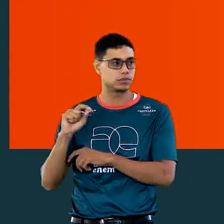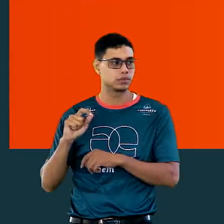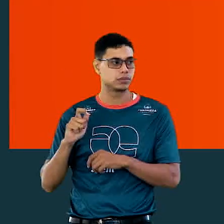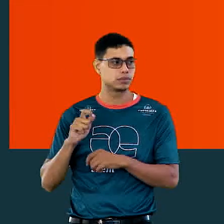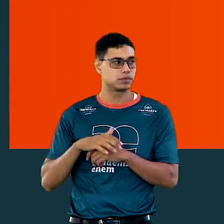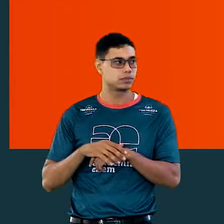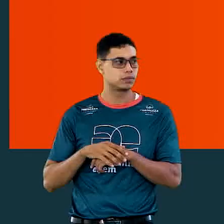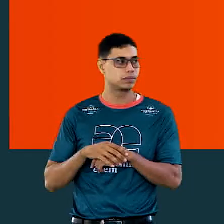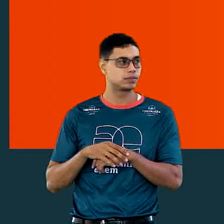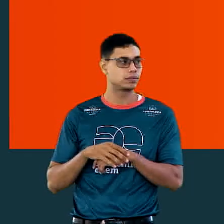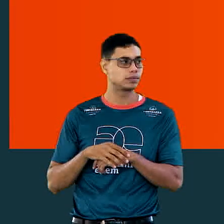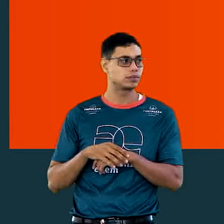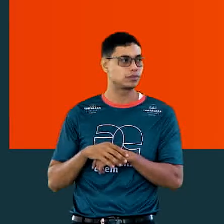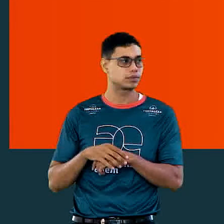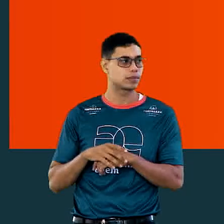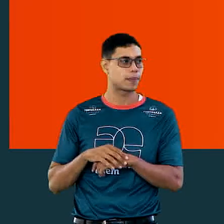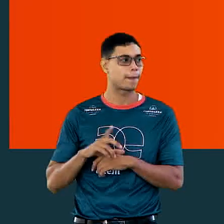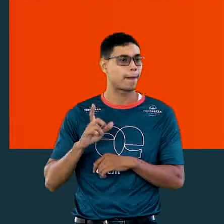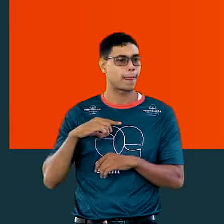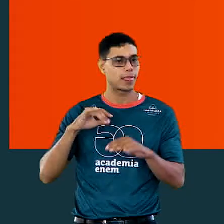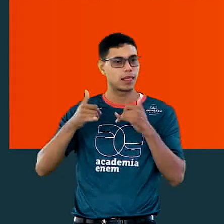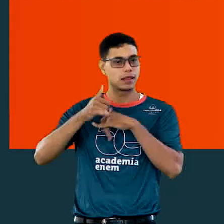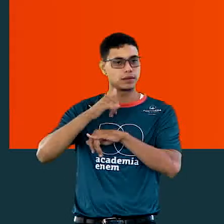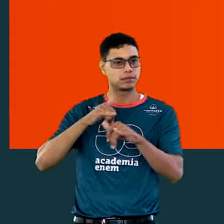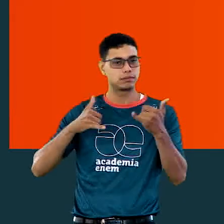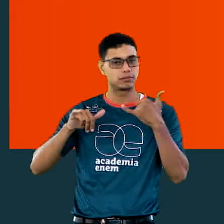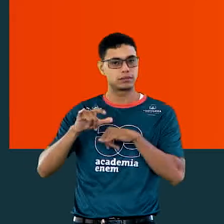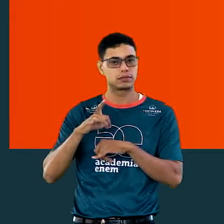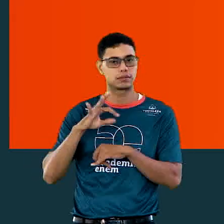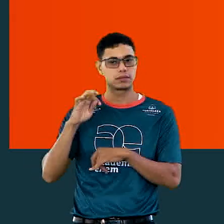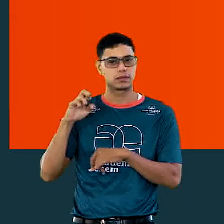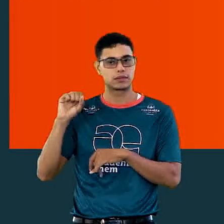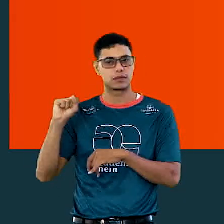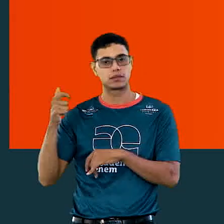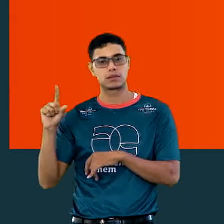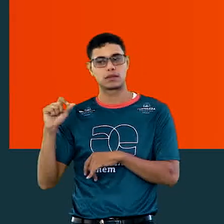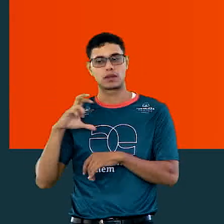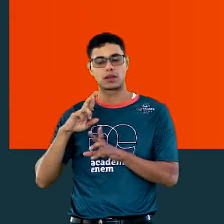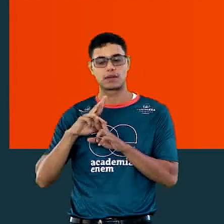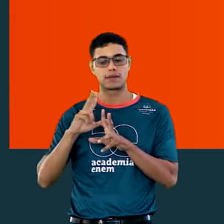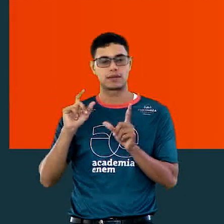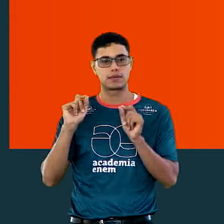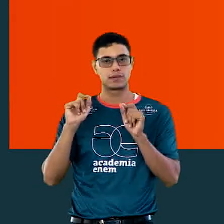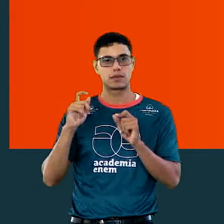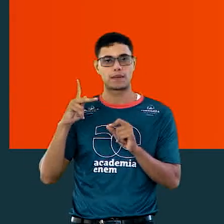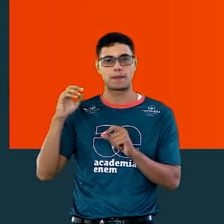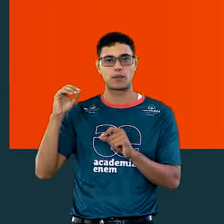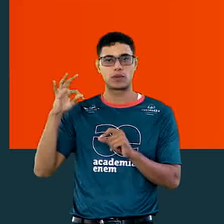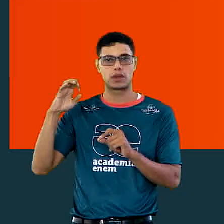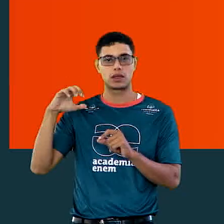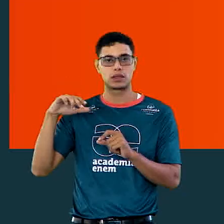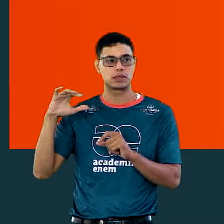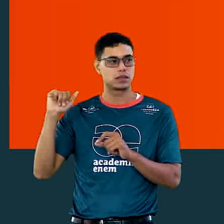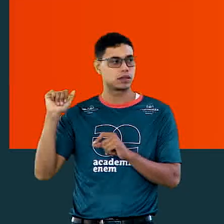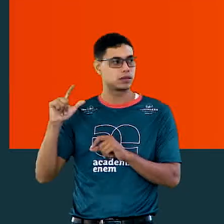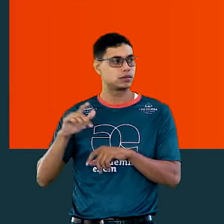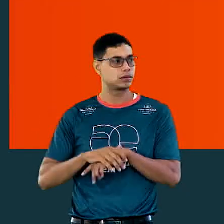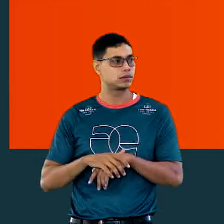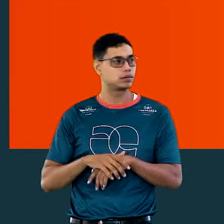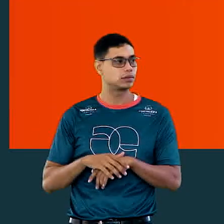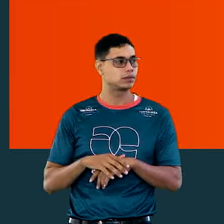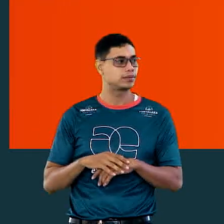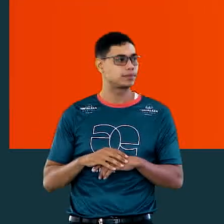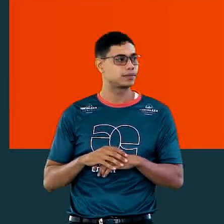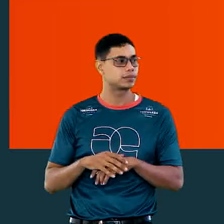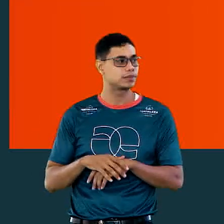tração. Quando ele falar de eletricidade, quando ele falar de tensão, ele está falando da diferença de potencial. Deixa eu só atender a colega.